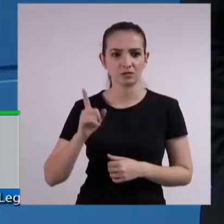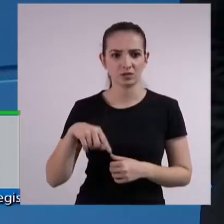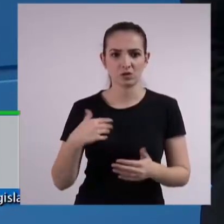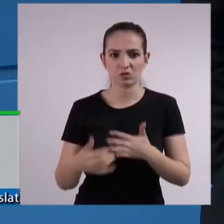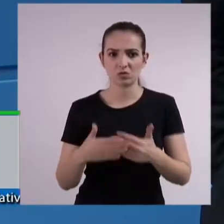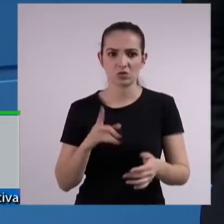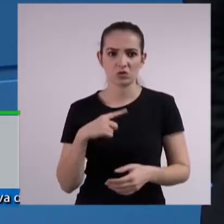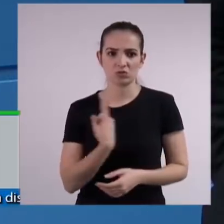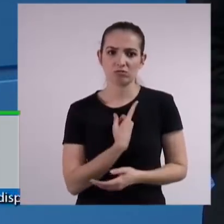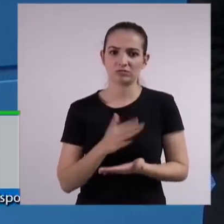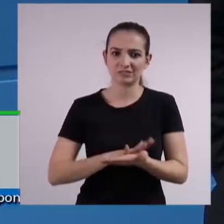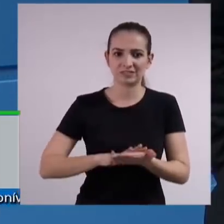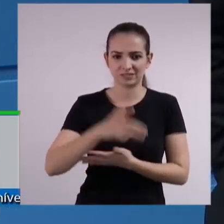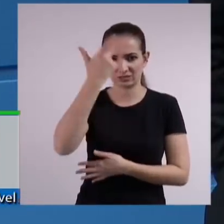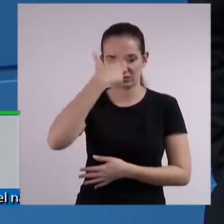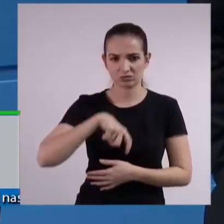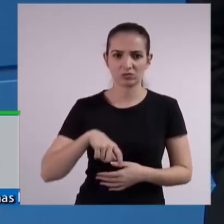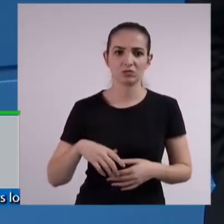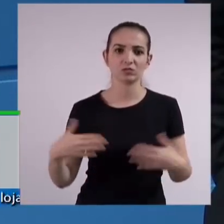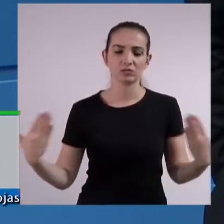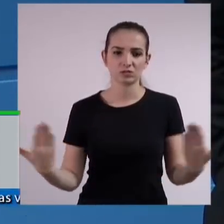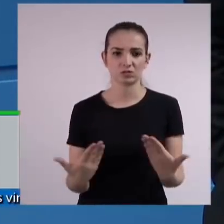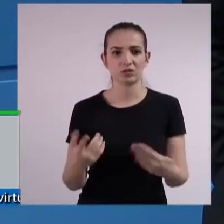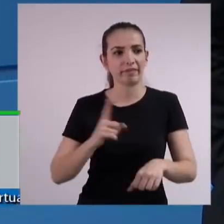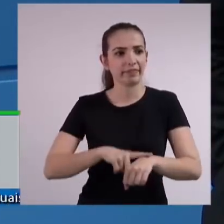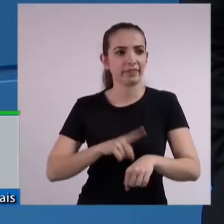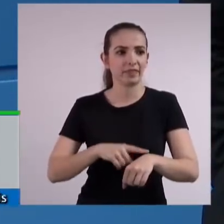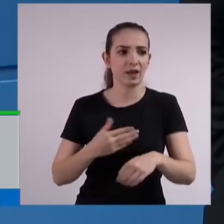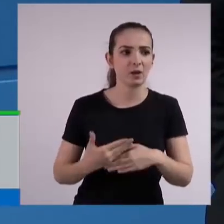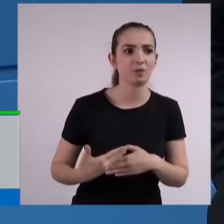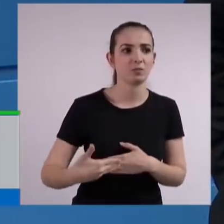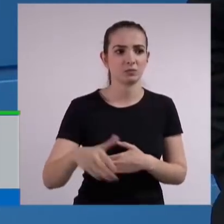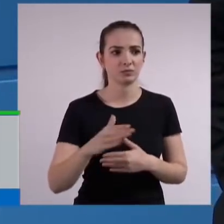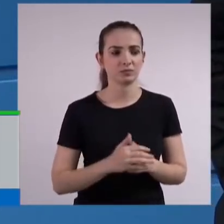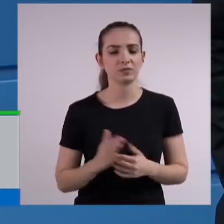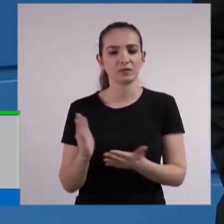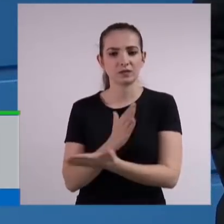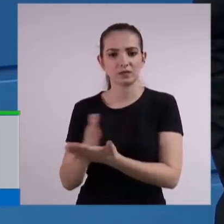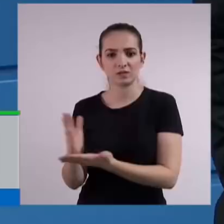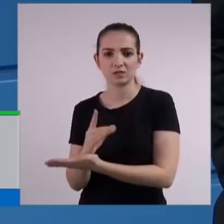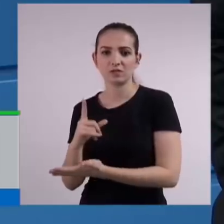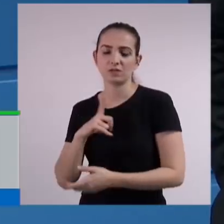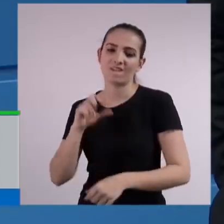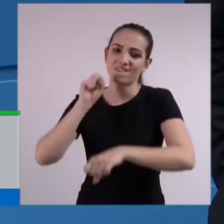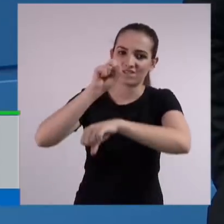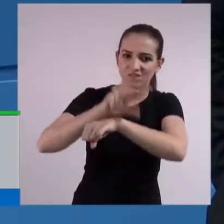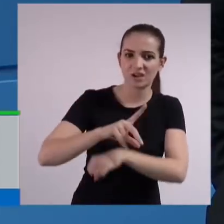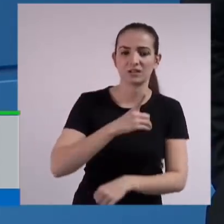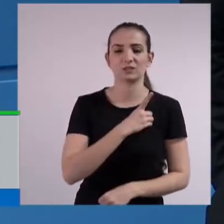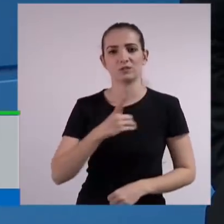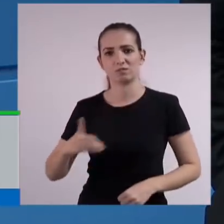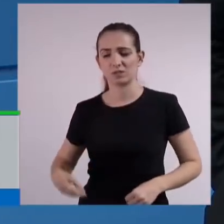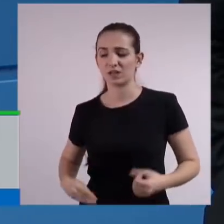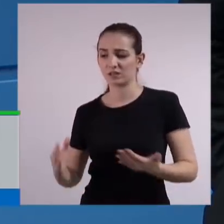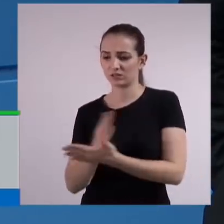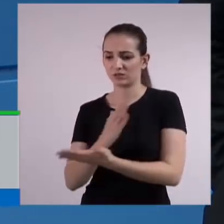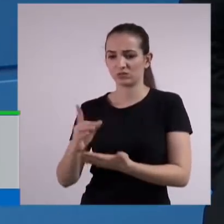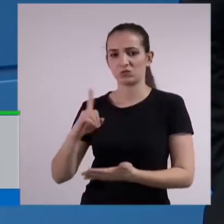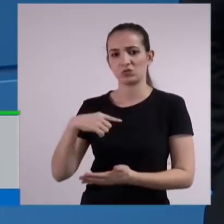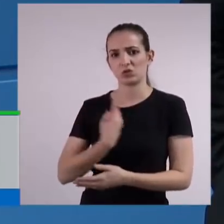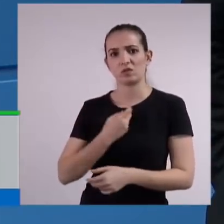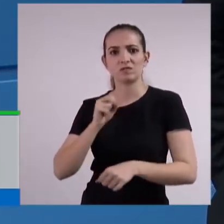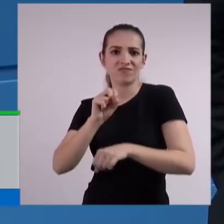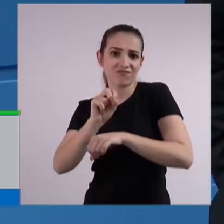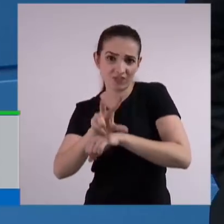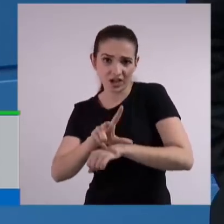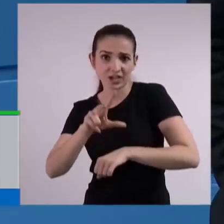coisa. Nós não somos nada, nós estamos por um tempo, às vezes ocupando um cargo de deputado, às vezes ocupando um cargo de